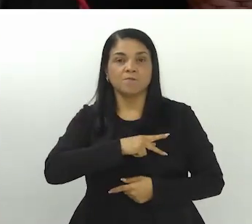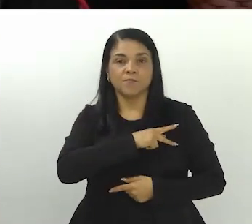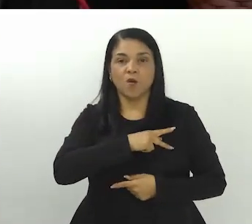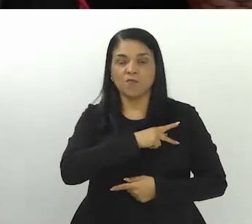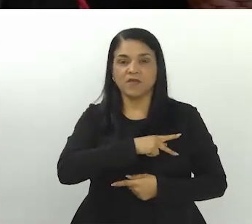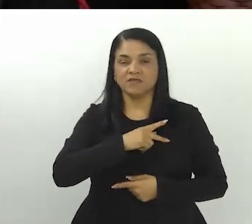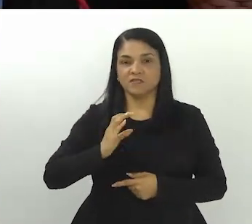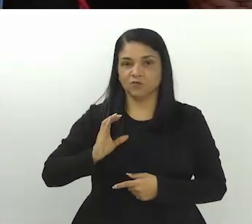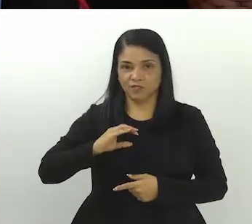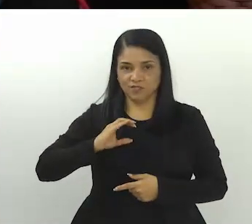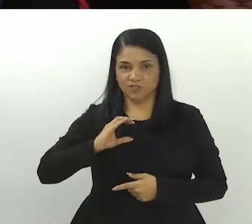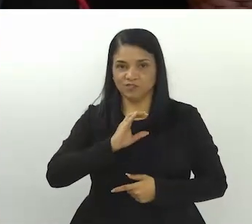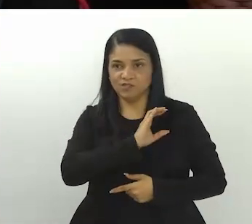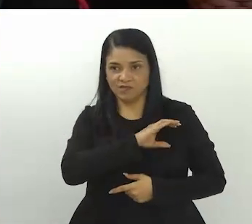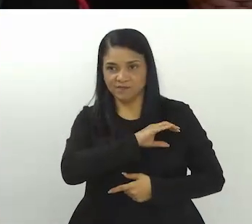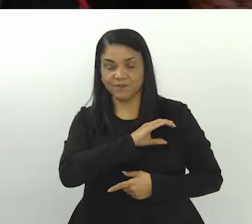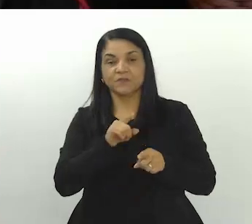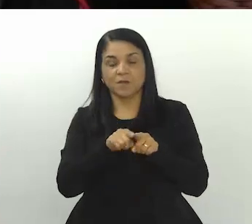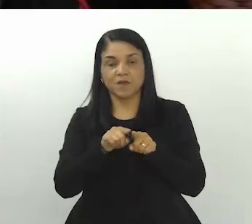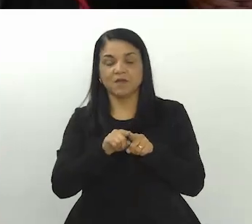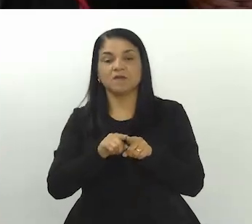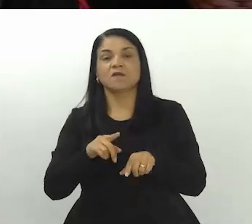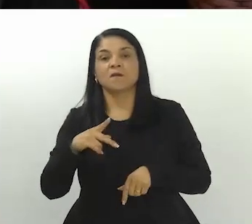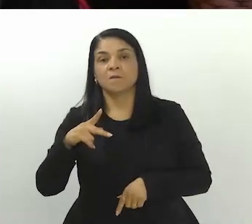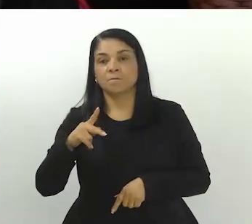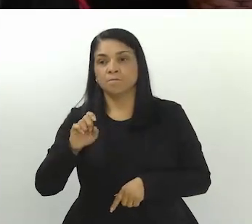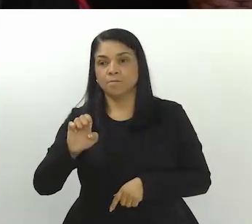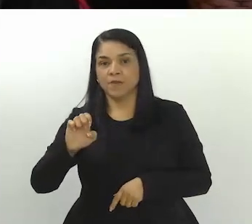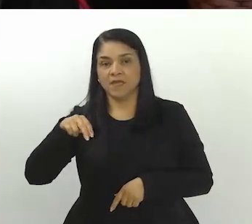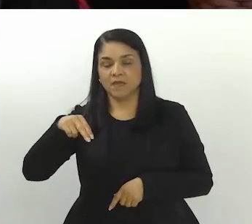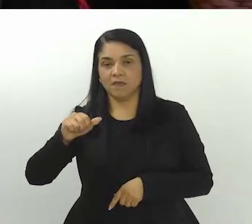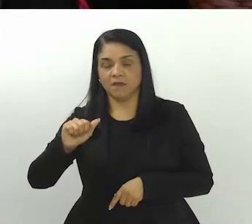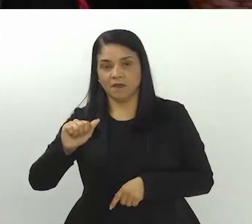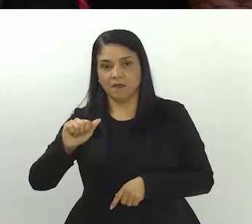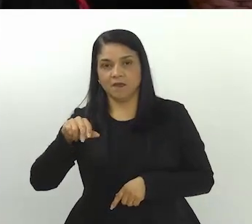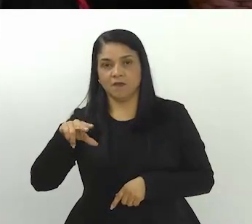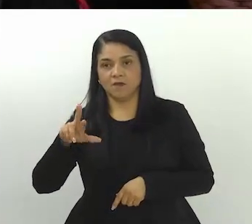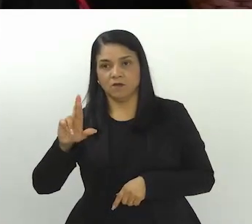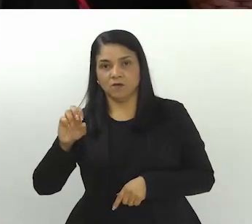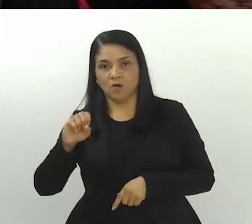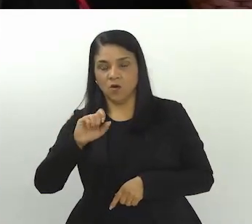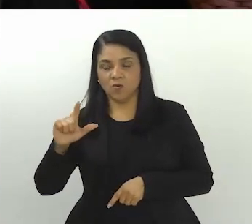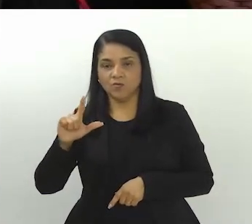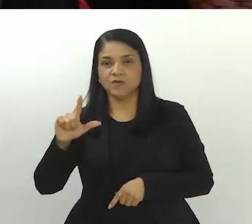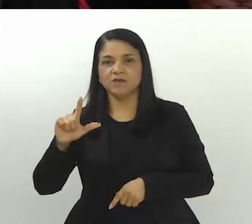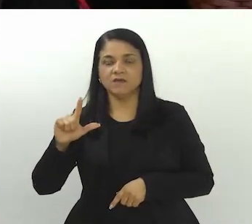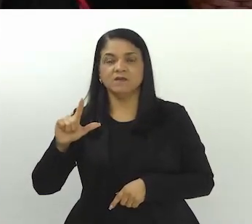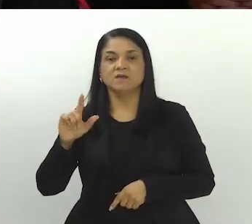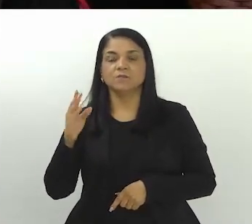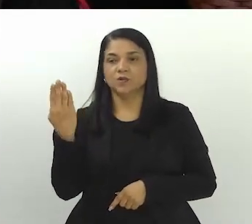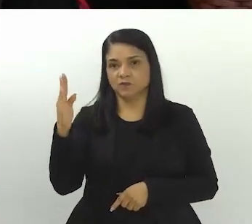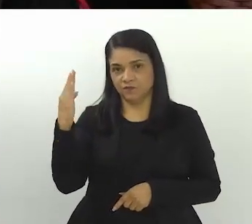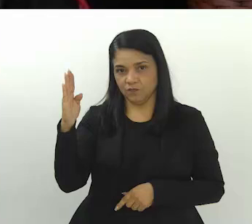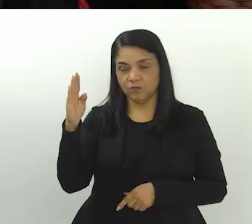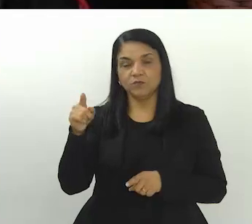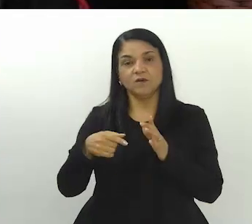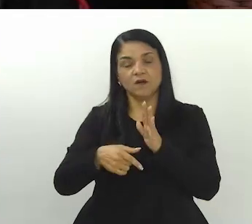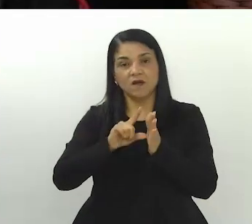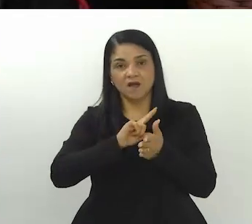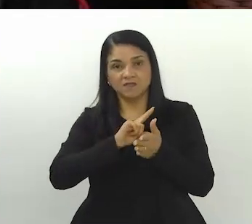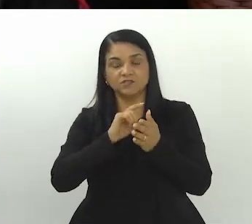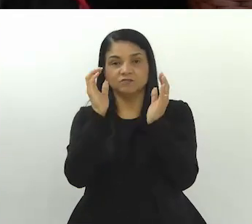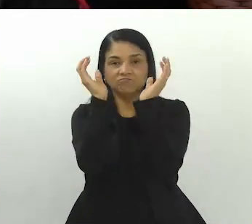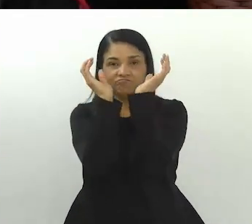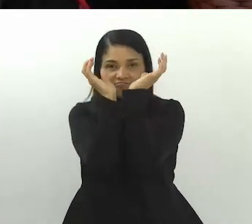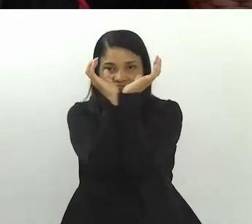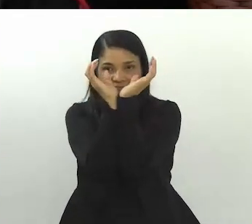Palmeiras, do que aconteceu aqui entre Botafogo e Peñarol, né, antes do jogo, um dia antes, né,